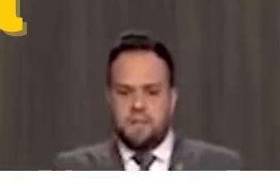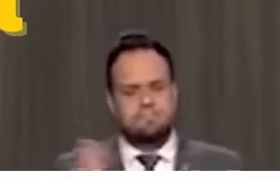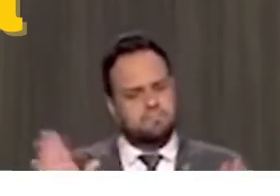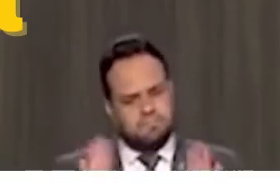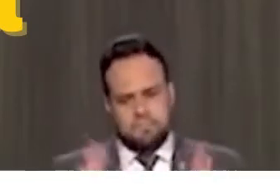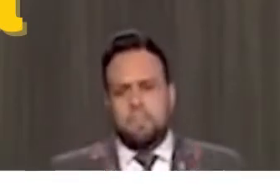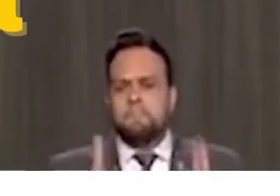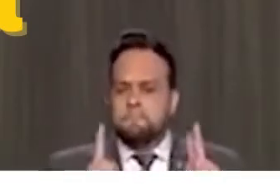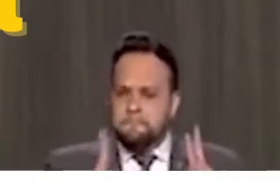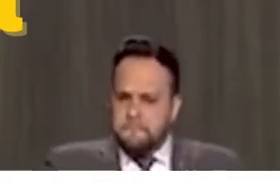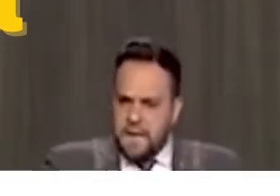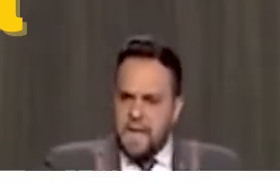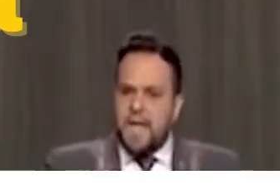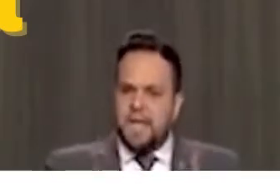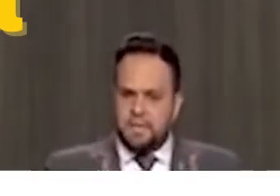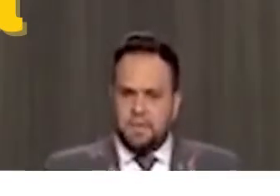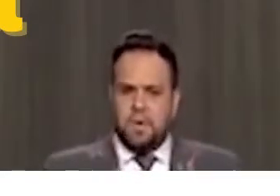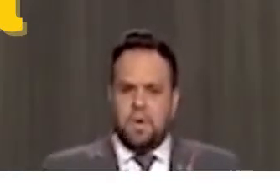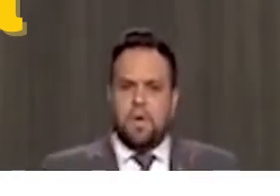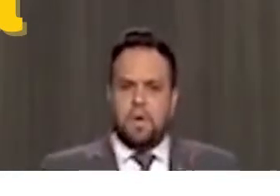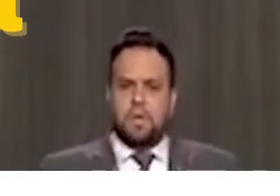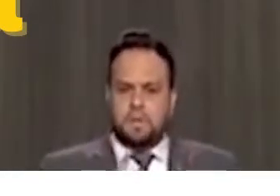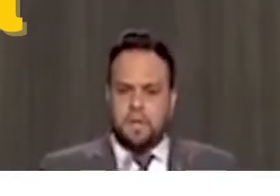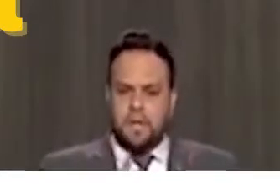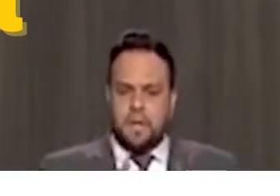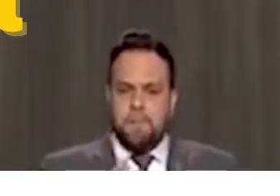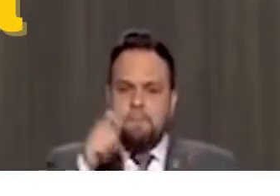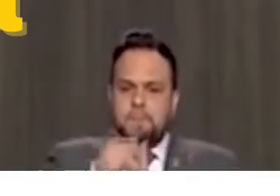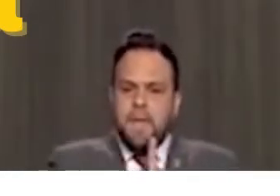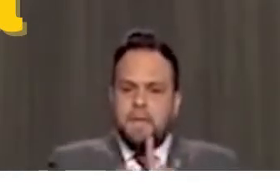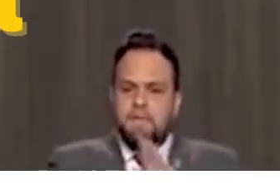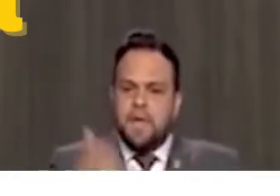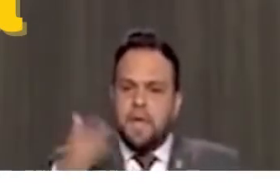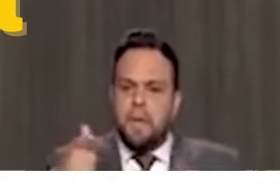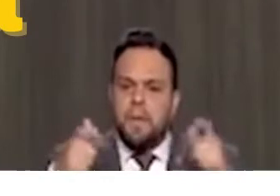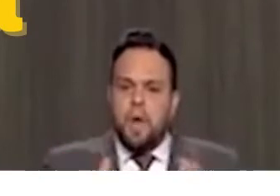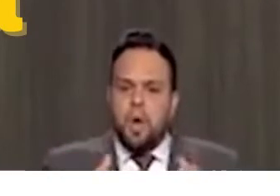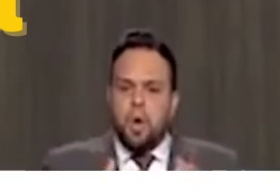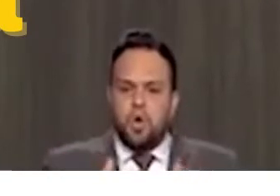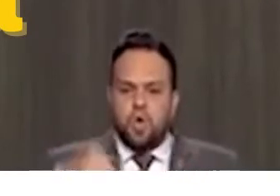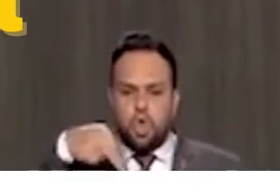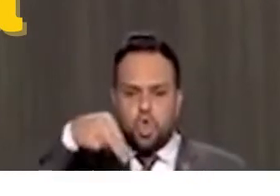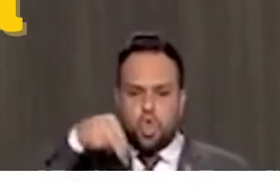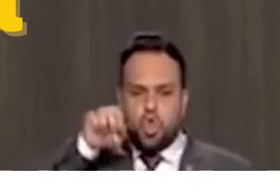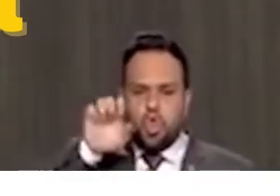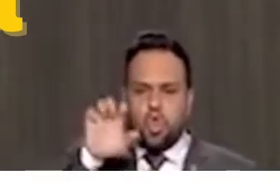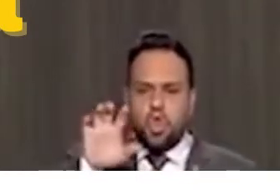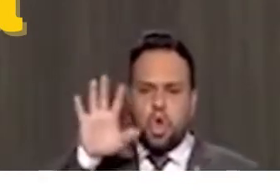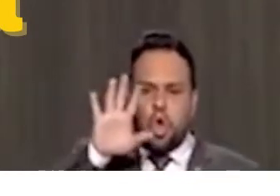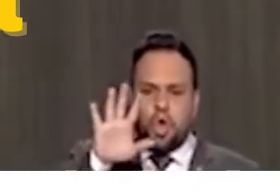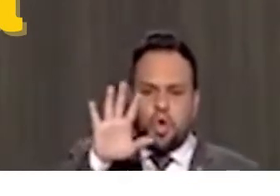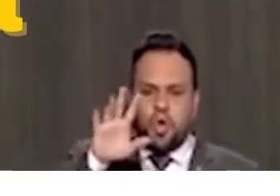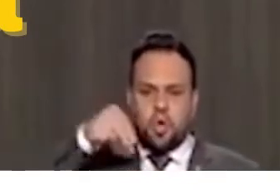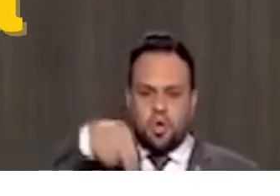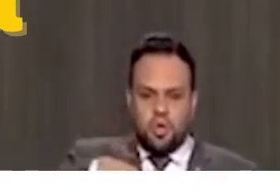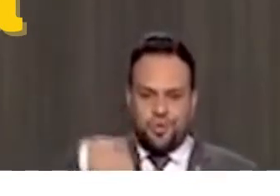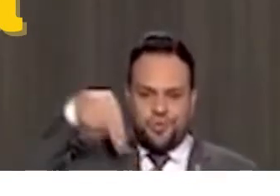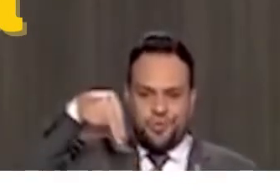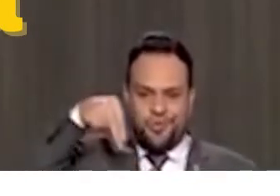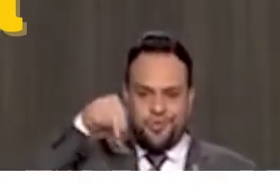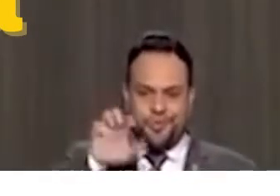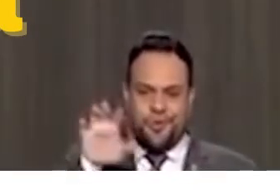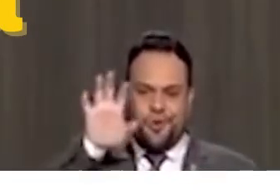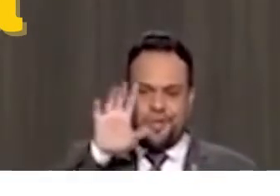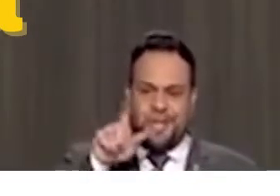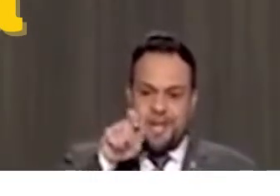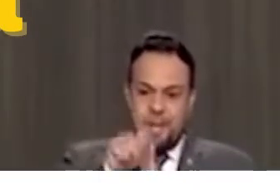né? É isso mesmo? Eu tenho uma viagem esse mês para onde? Ajuda aí. Tem para o Nordeste uma viagem esse mês? Esse mês. Uma viagem para o Nordeste